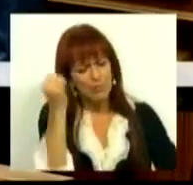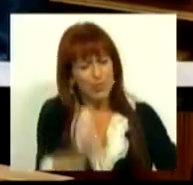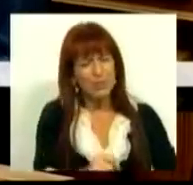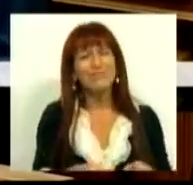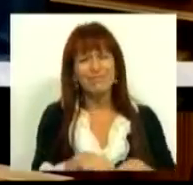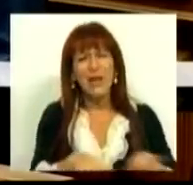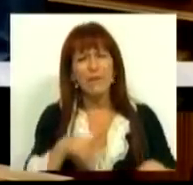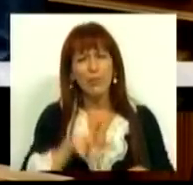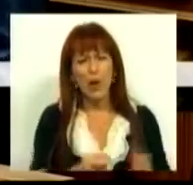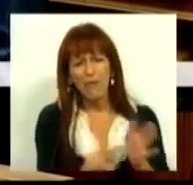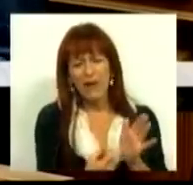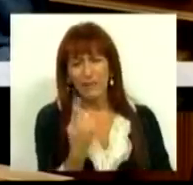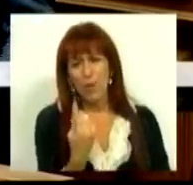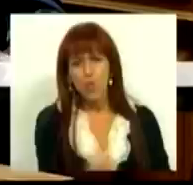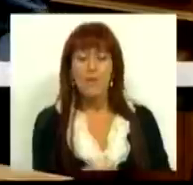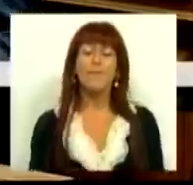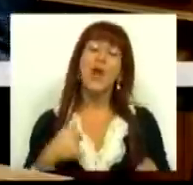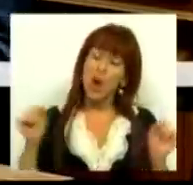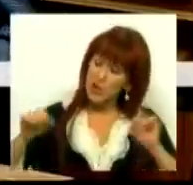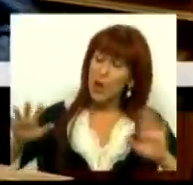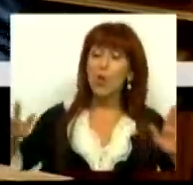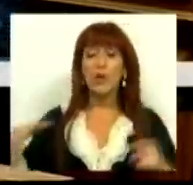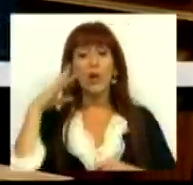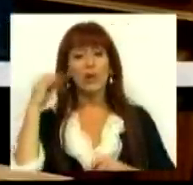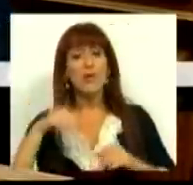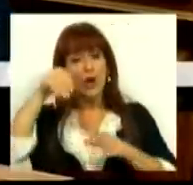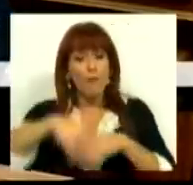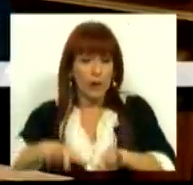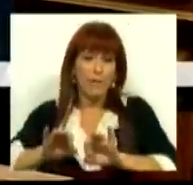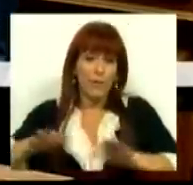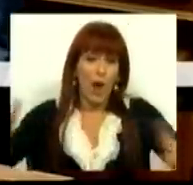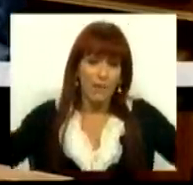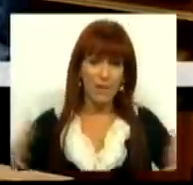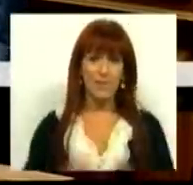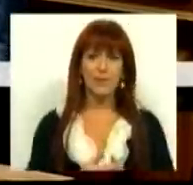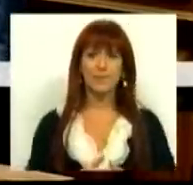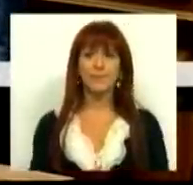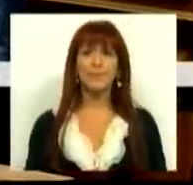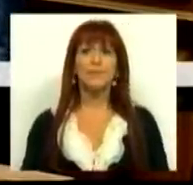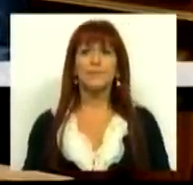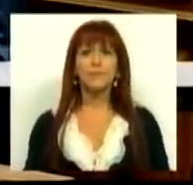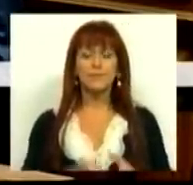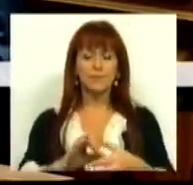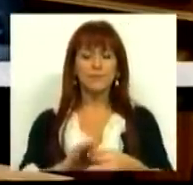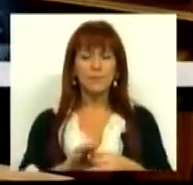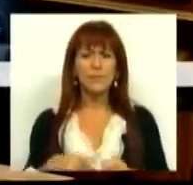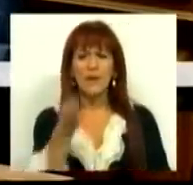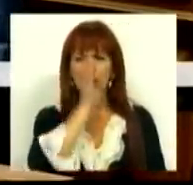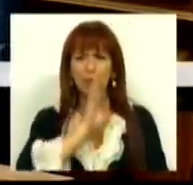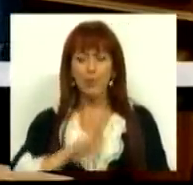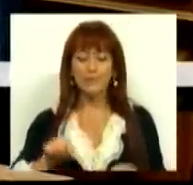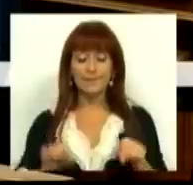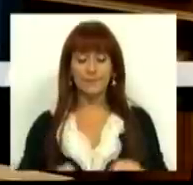a nível nacional. Portanto, estamos de acordo e naturalmente votaremos favoravelmente a consolidação e a